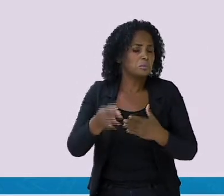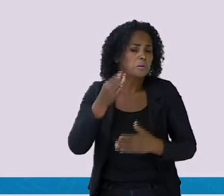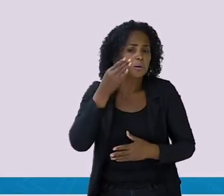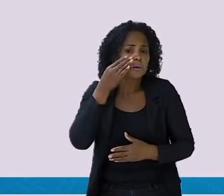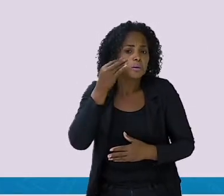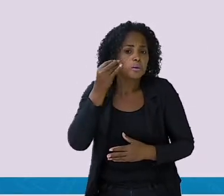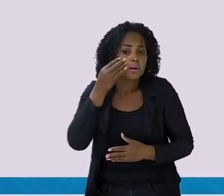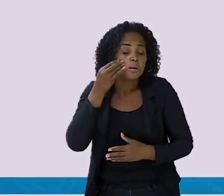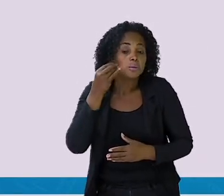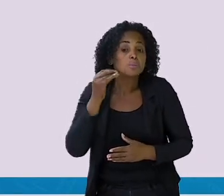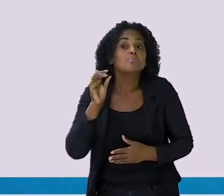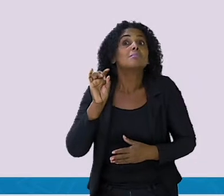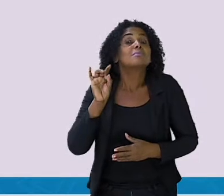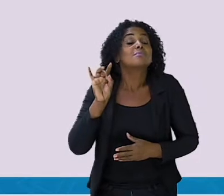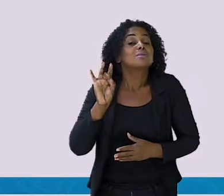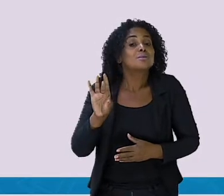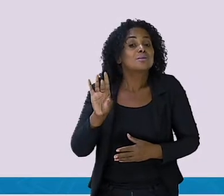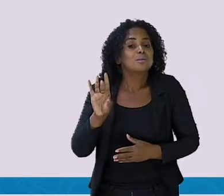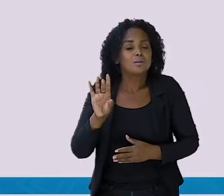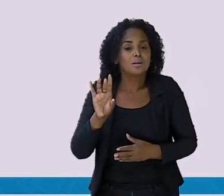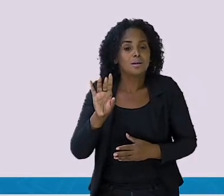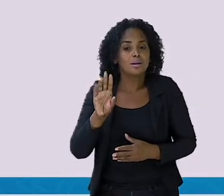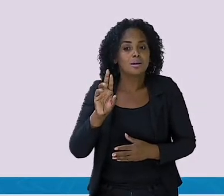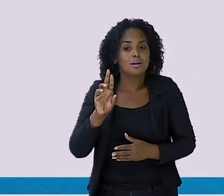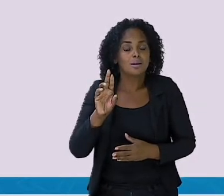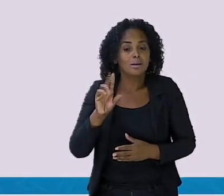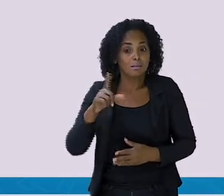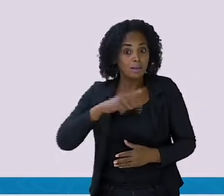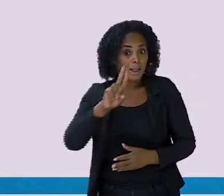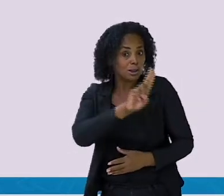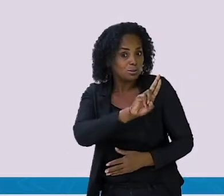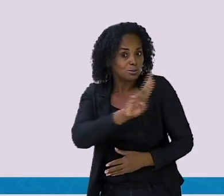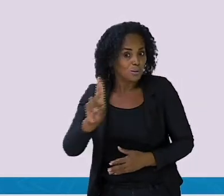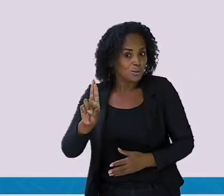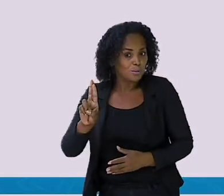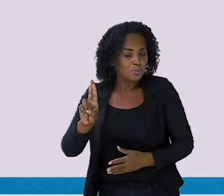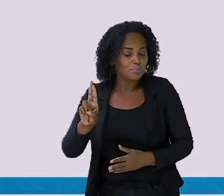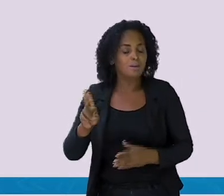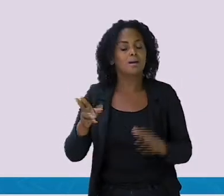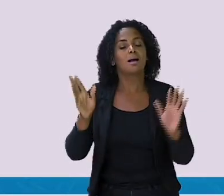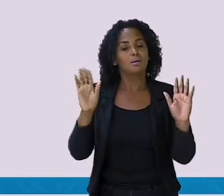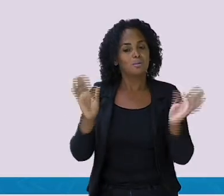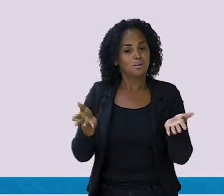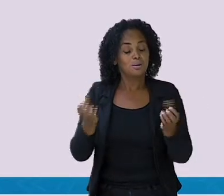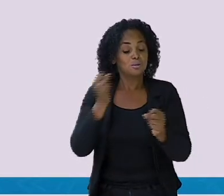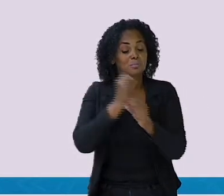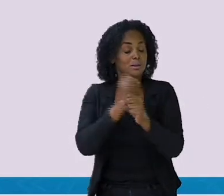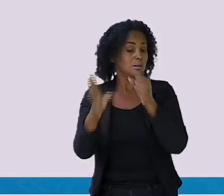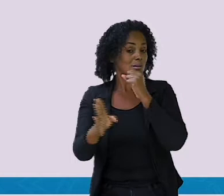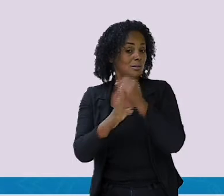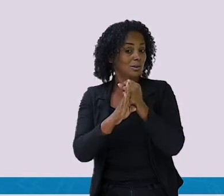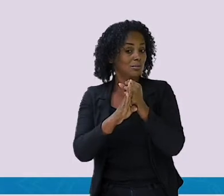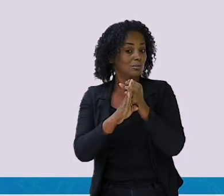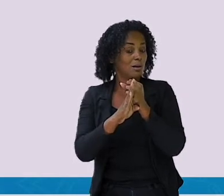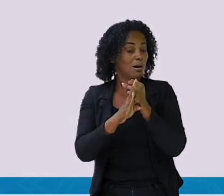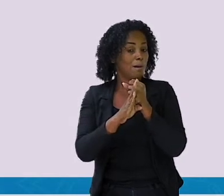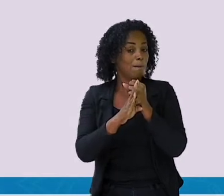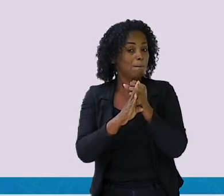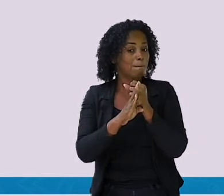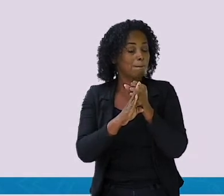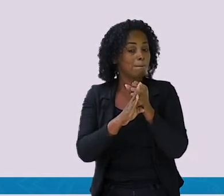meu gato chama Tom. Então, se eu estou falando aqui de gato, eu posso estar falando